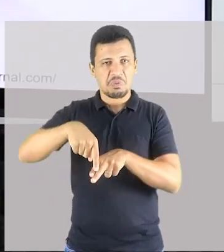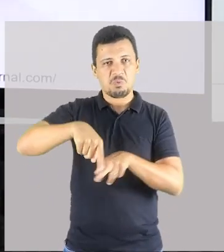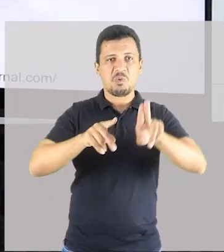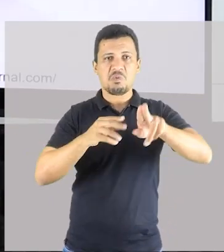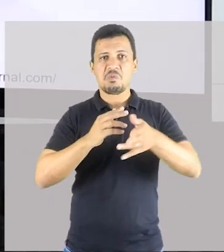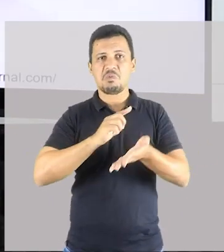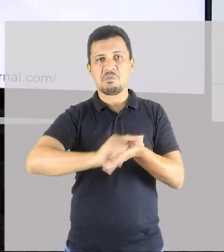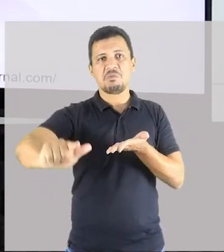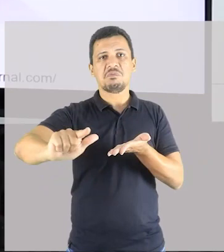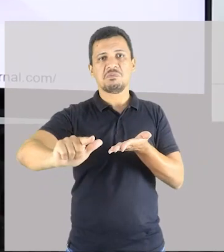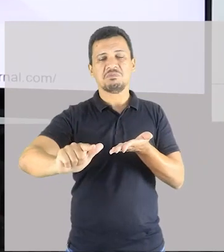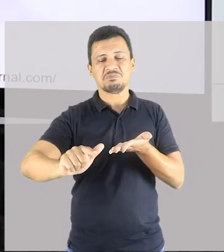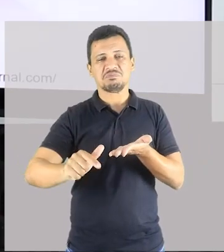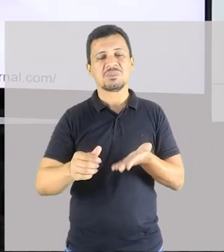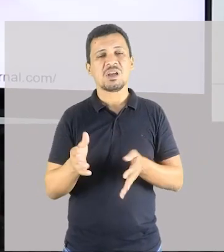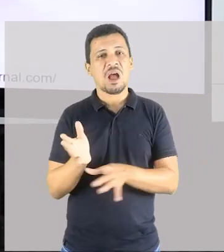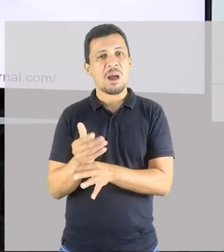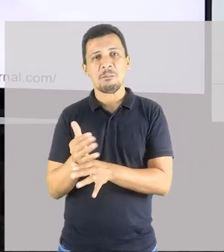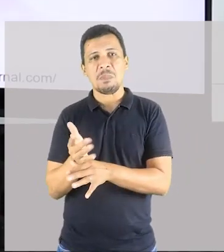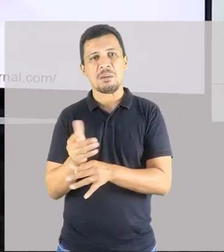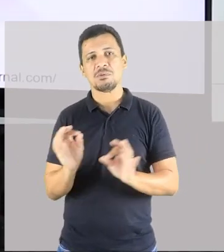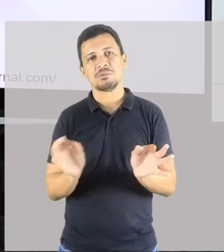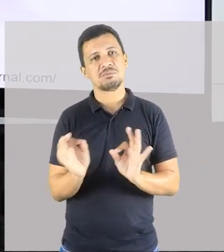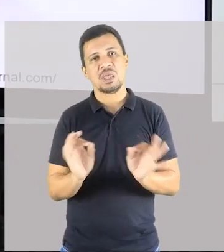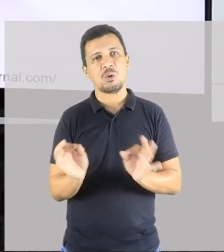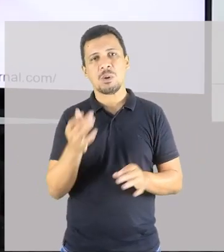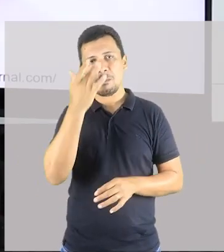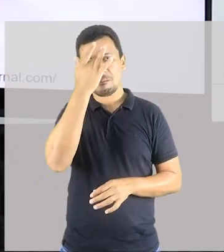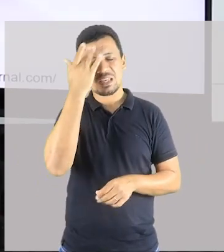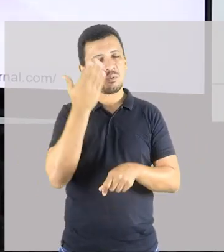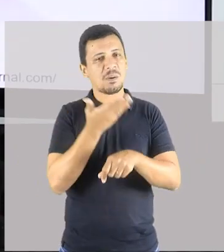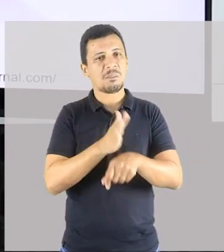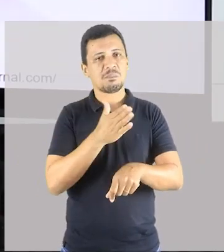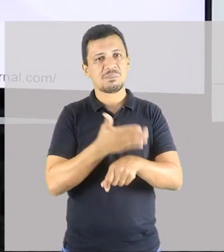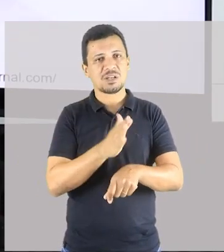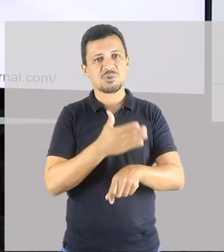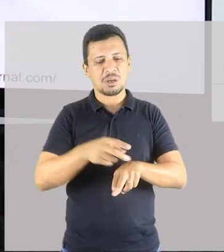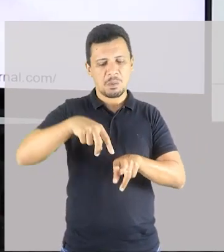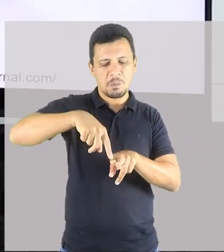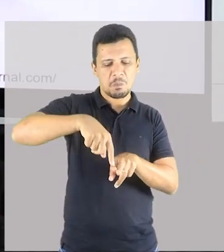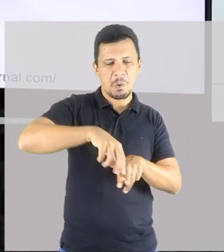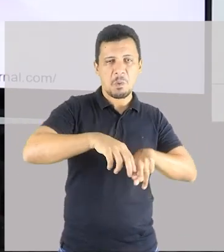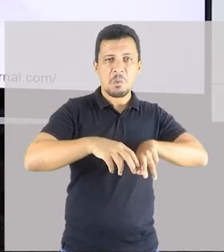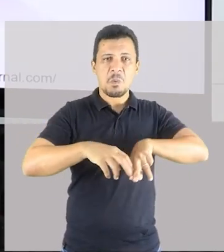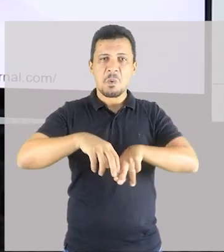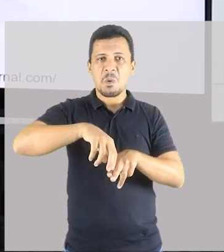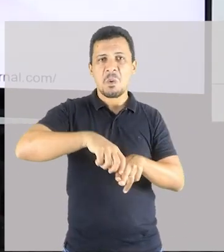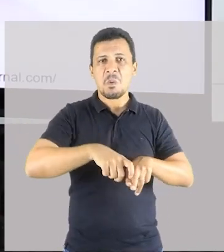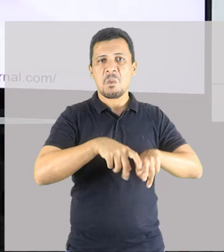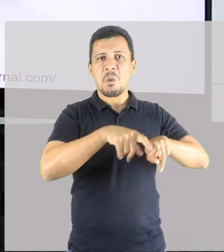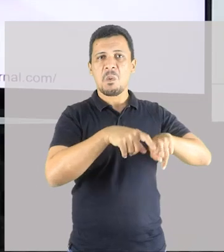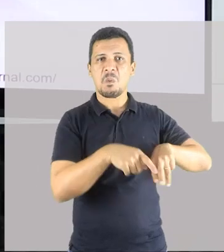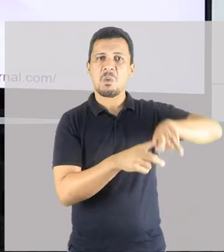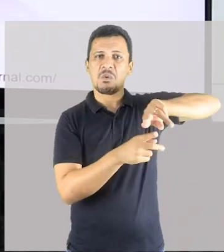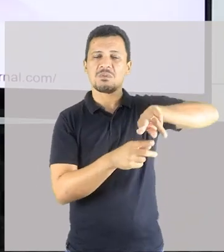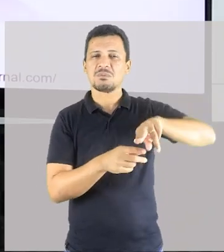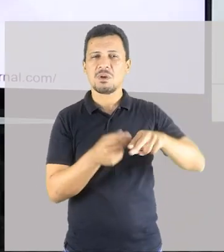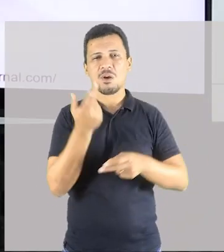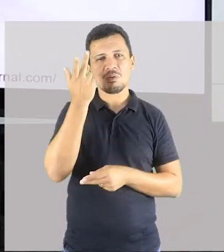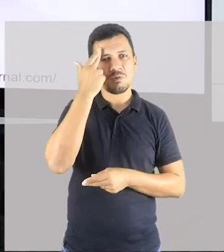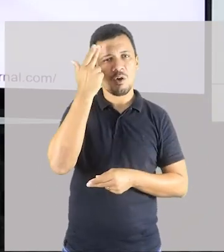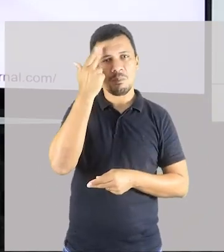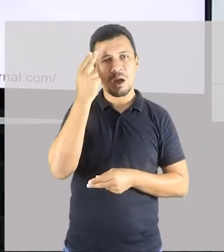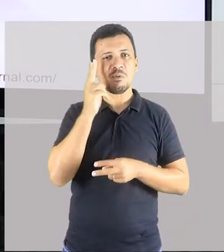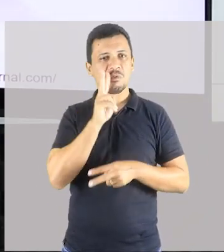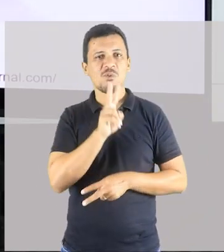essa malemolência para os praticantes fazerem as manobras que são tão normais